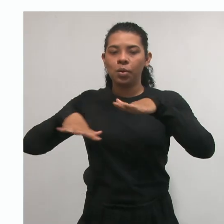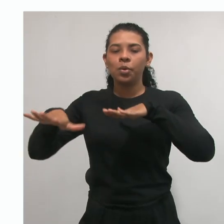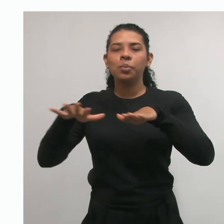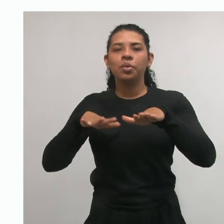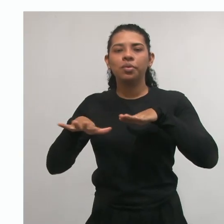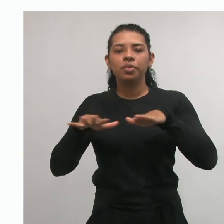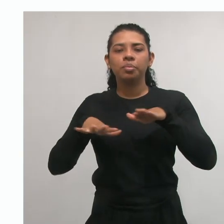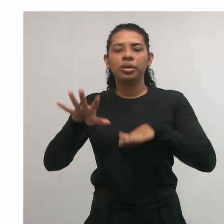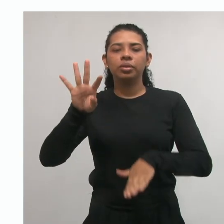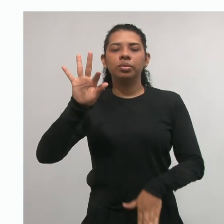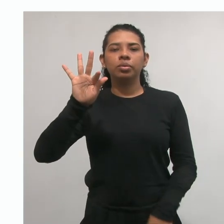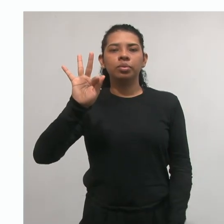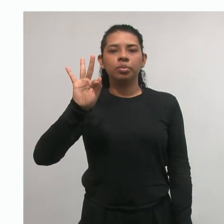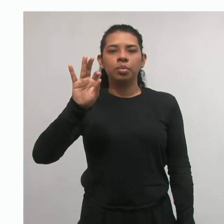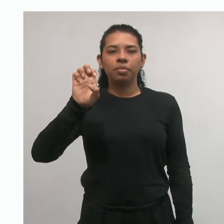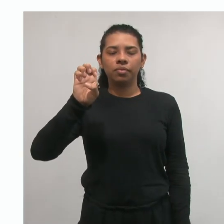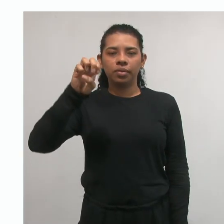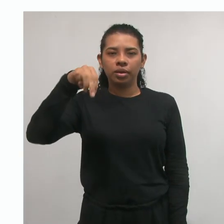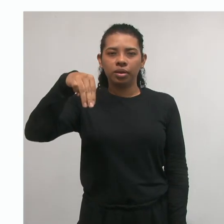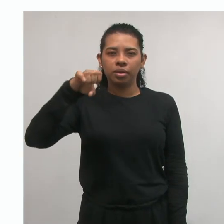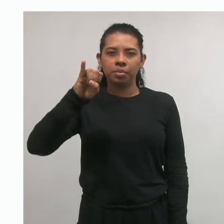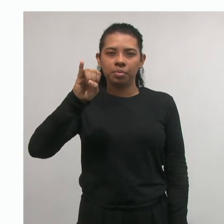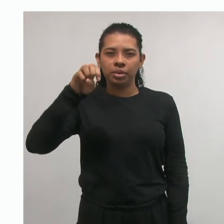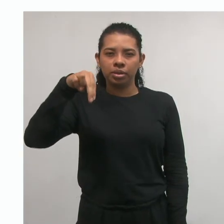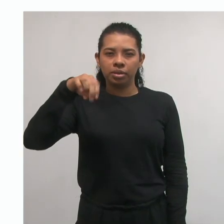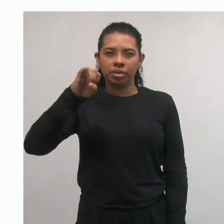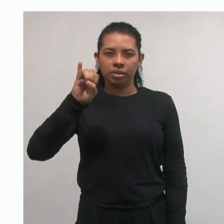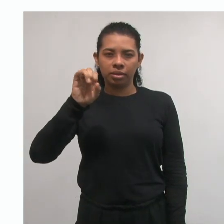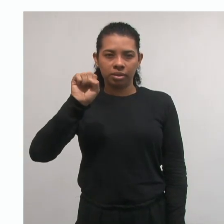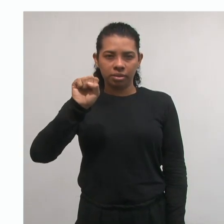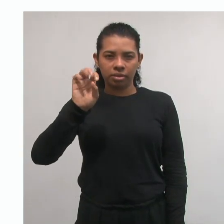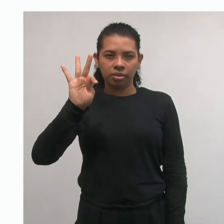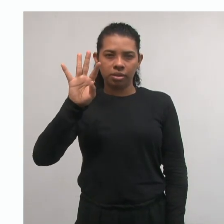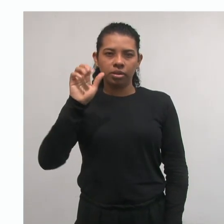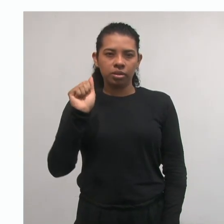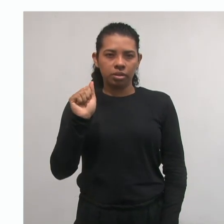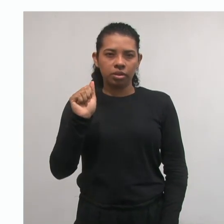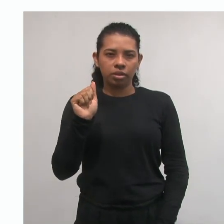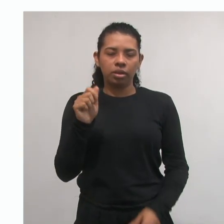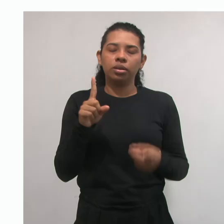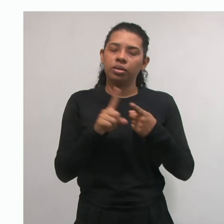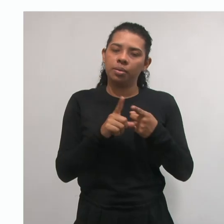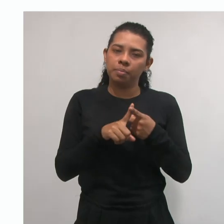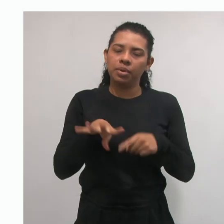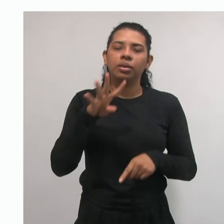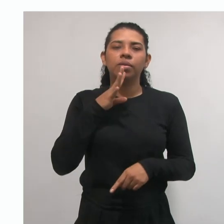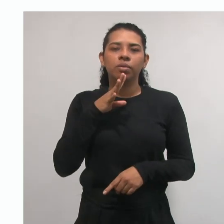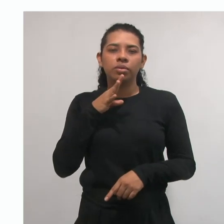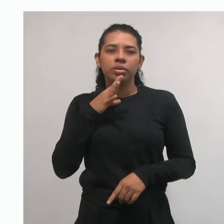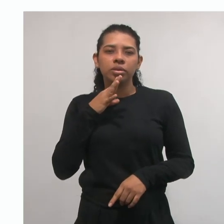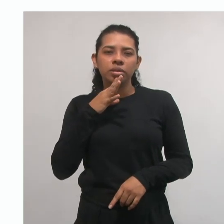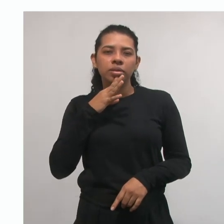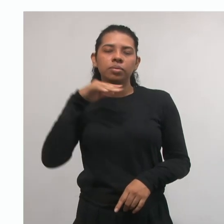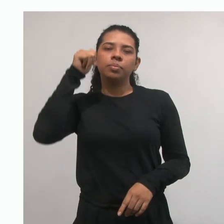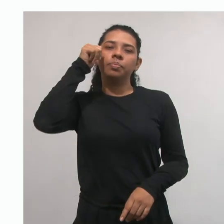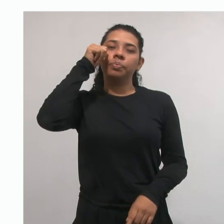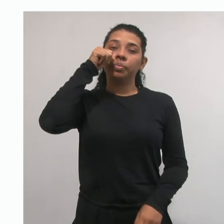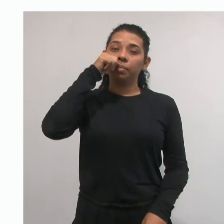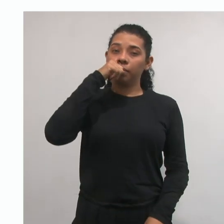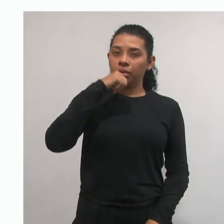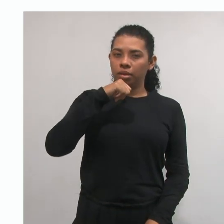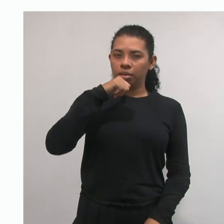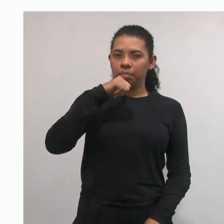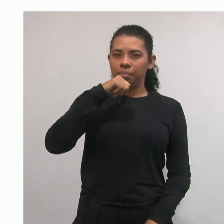maioria, eles eram reconhecidos a partir dos movimentos feministas de mulheres brancas, né, e